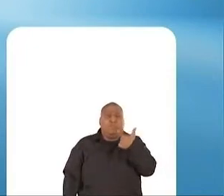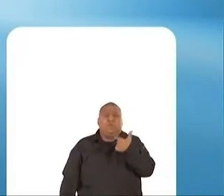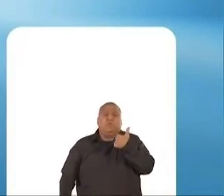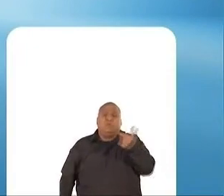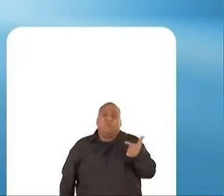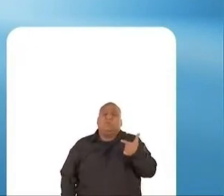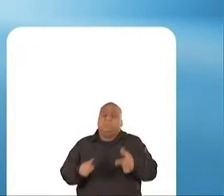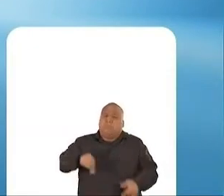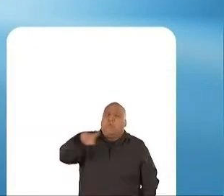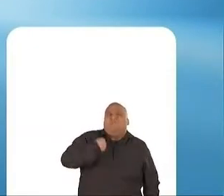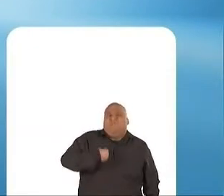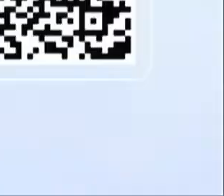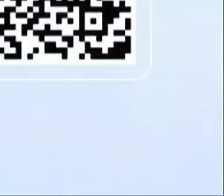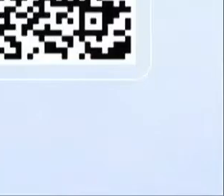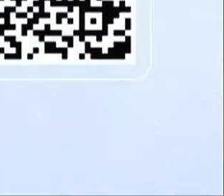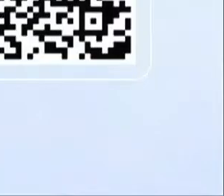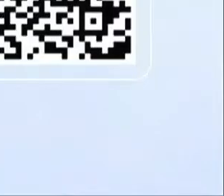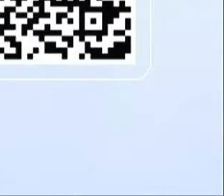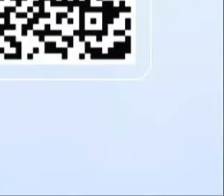gente viver melhor.